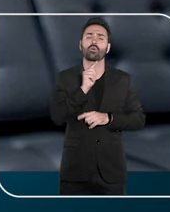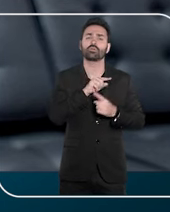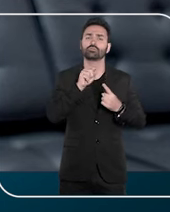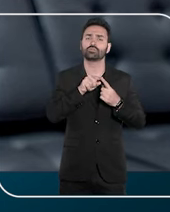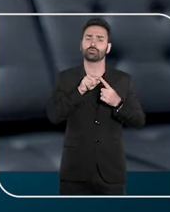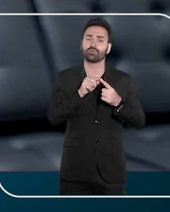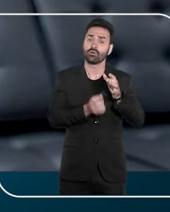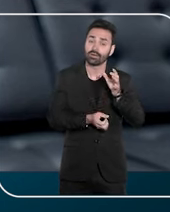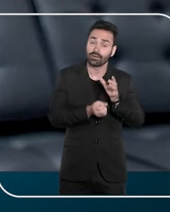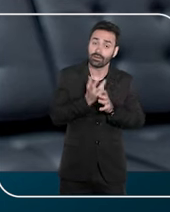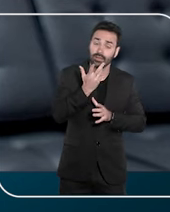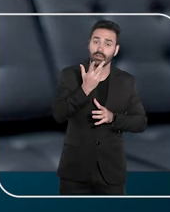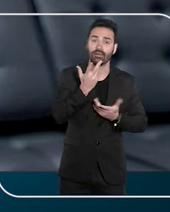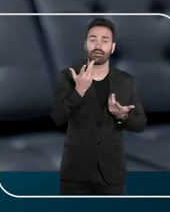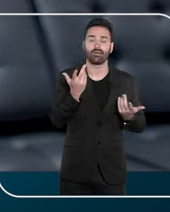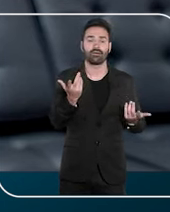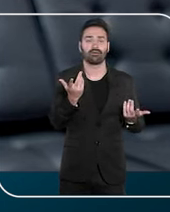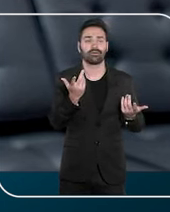pouco tempo atrás